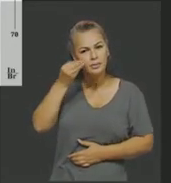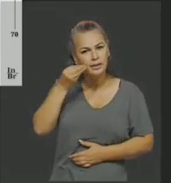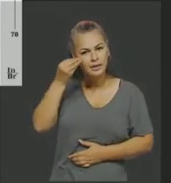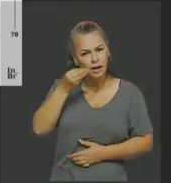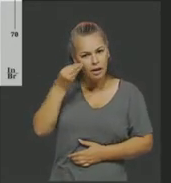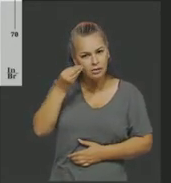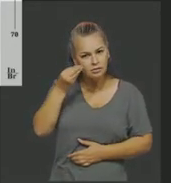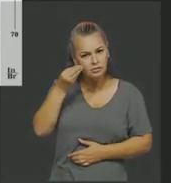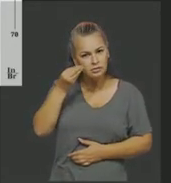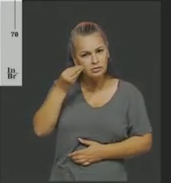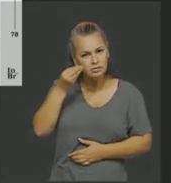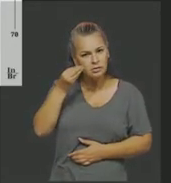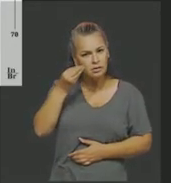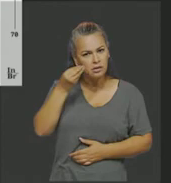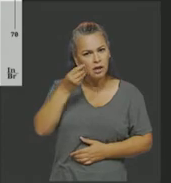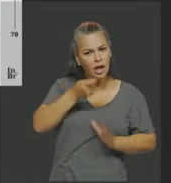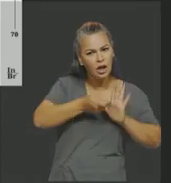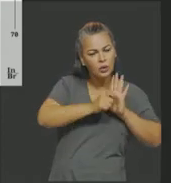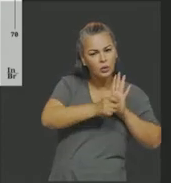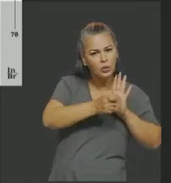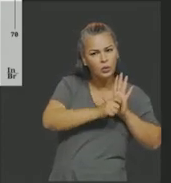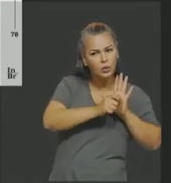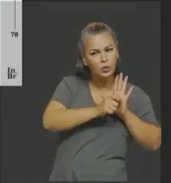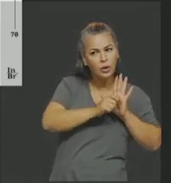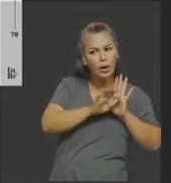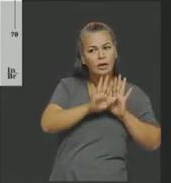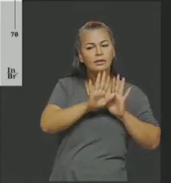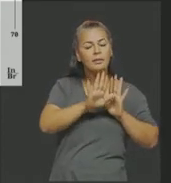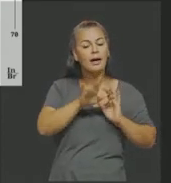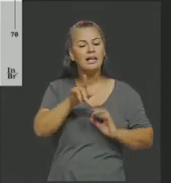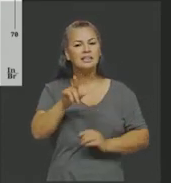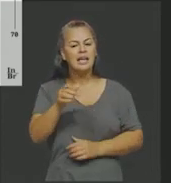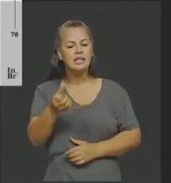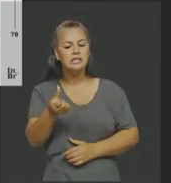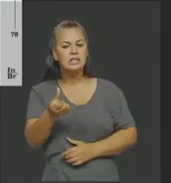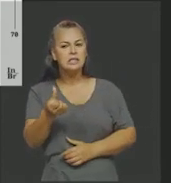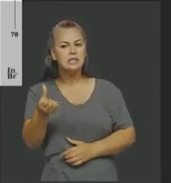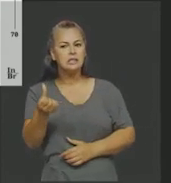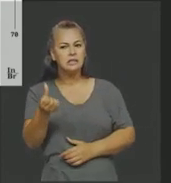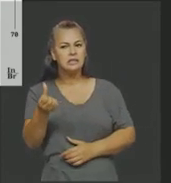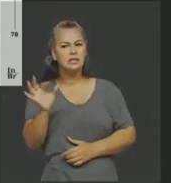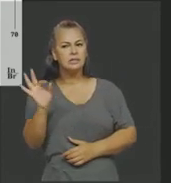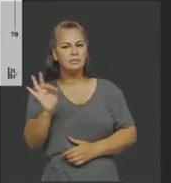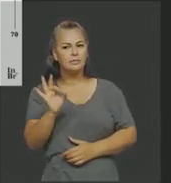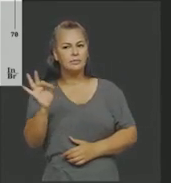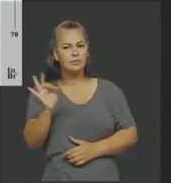álcool que é lícito, olha, 66%, né, talvez por ele ser